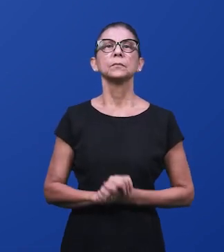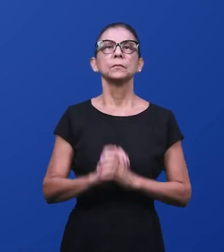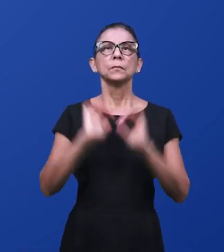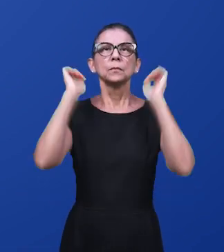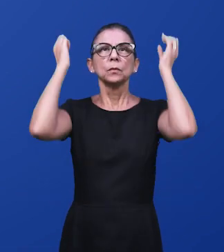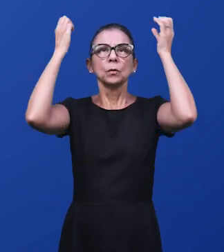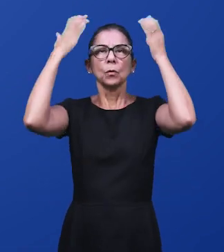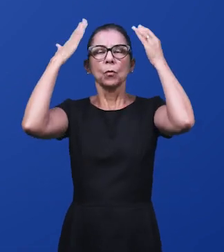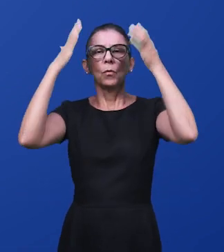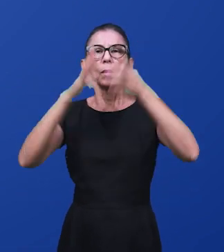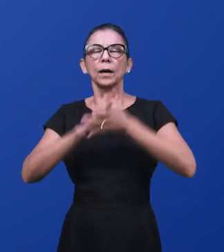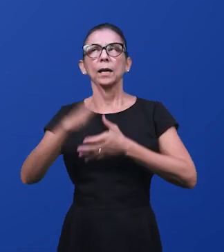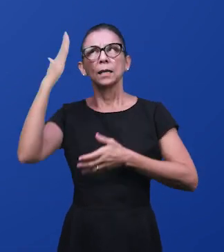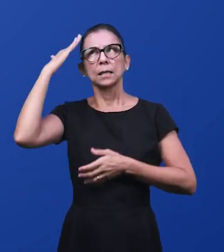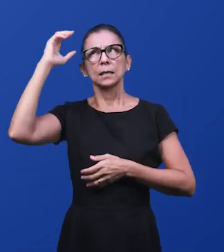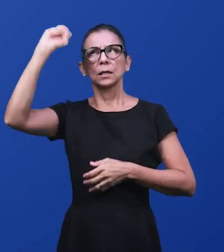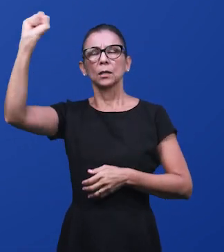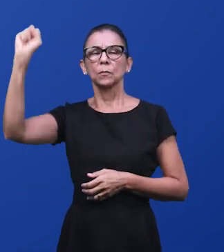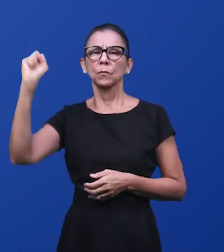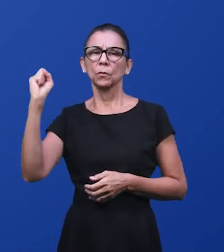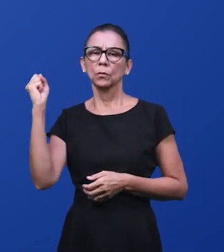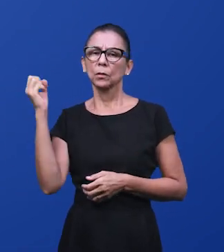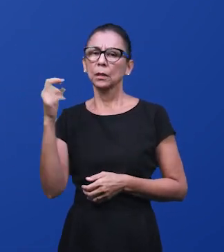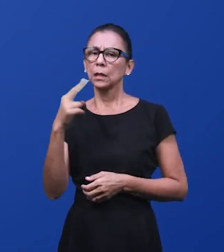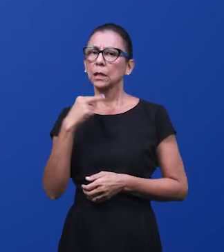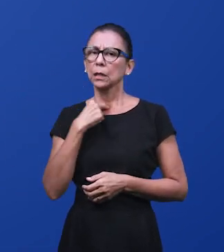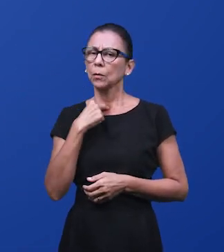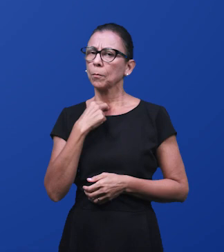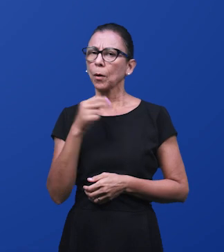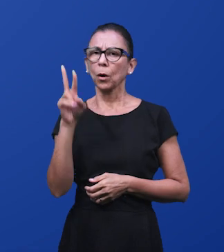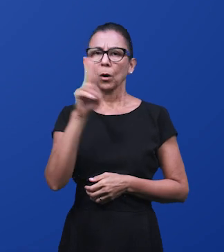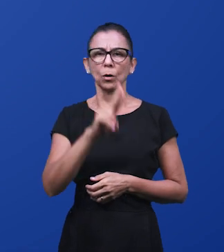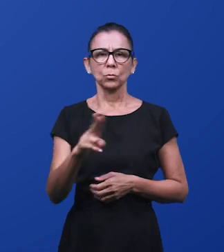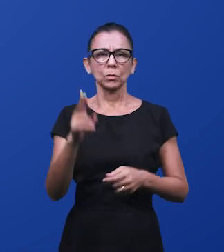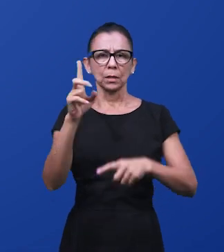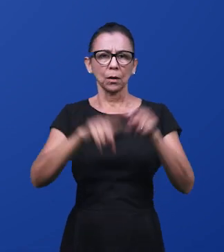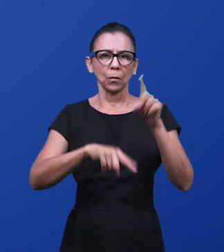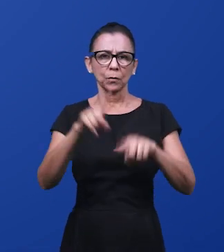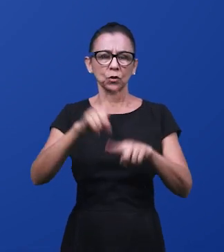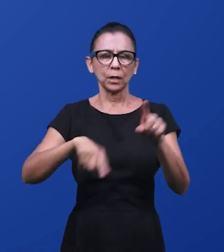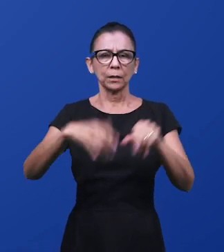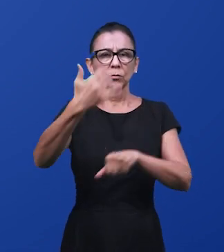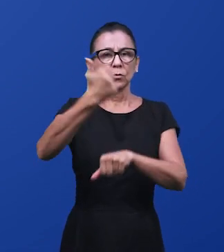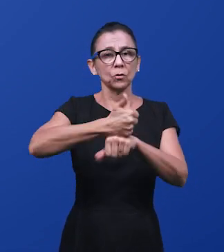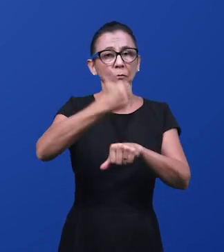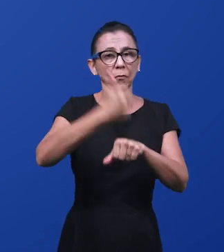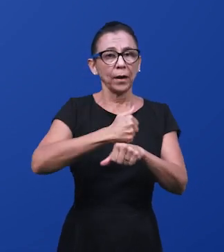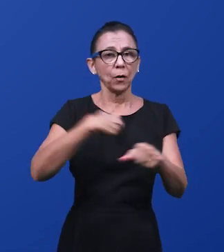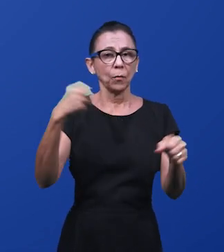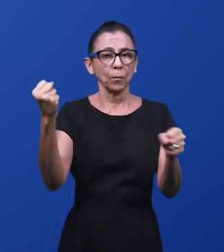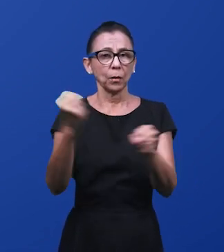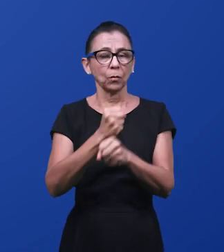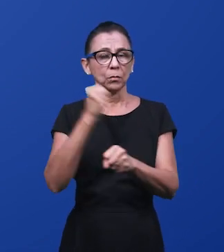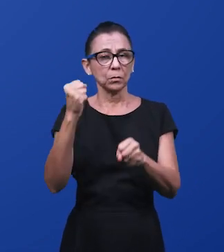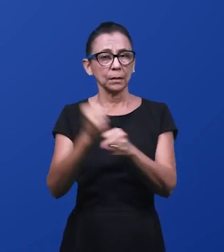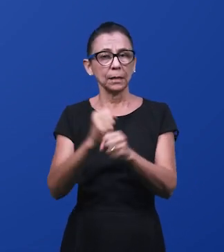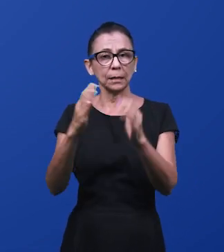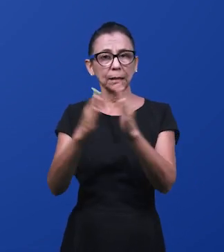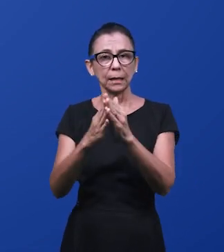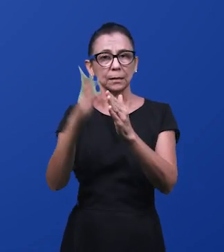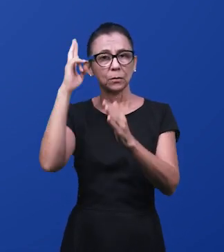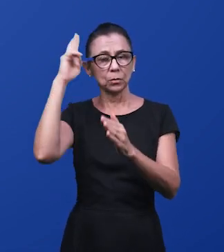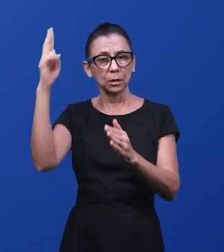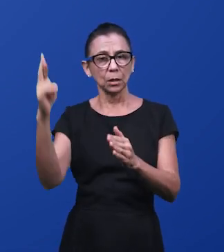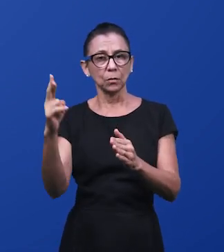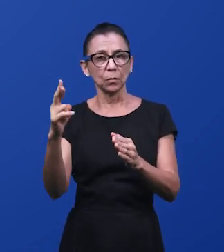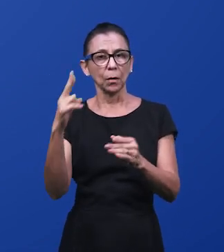do templo martelos, ferramentas e que não houvesse barulho, porque a obra do Espírito ela é silenciosa. Não é